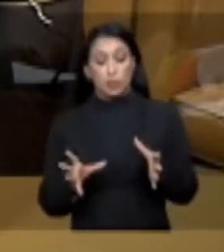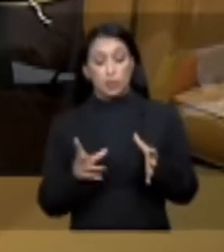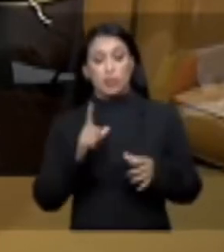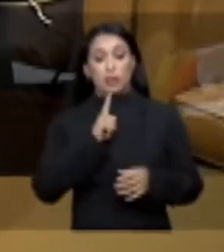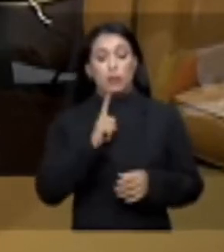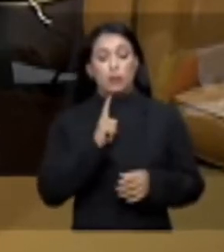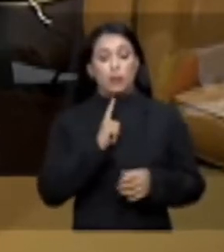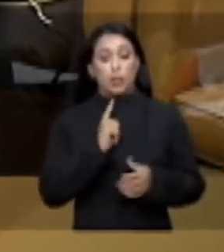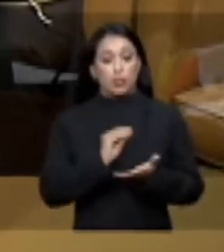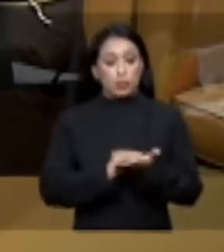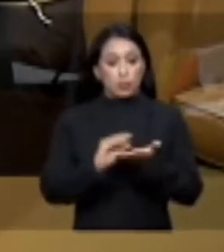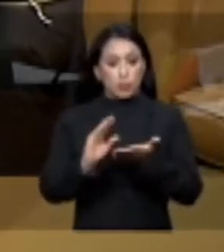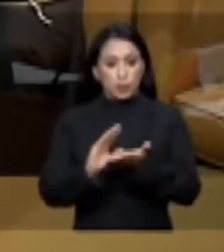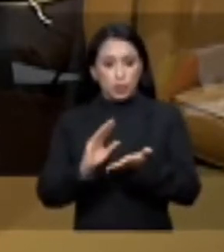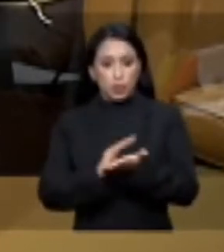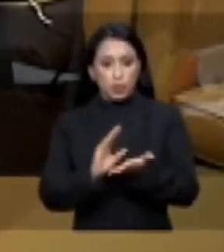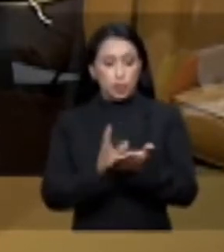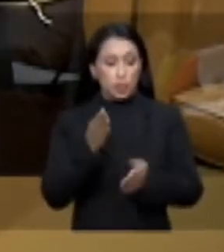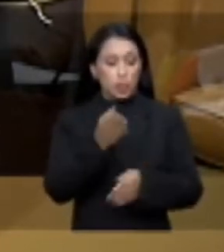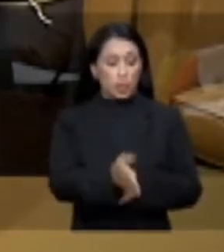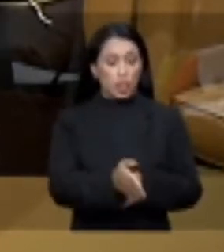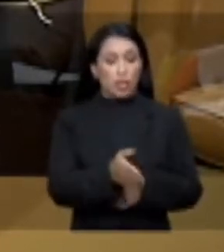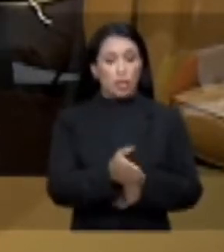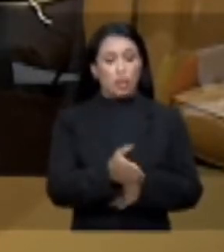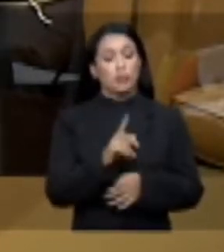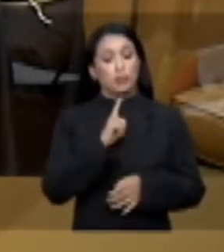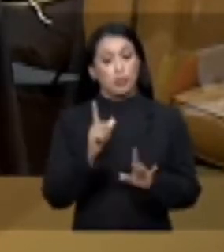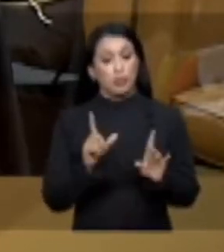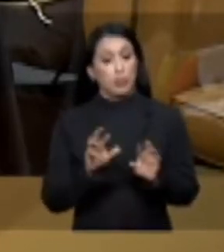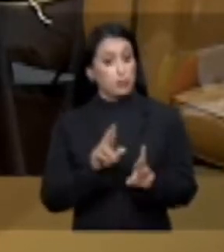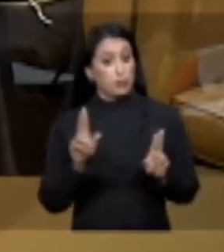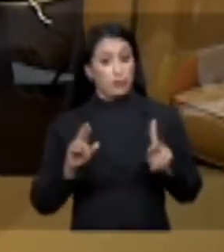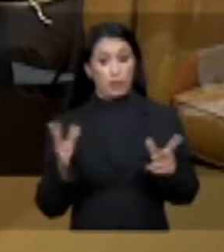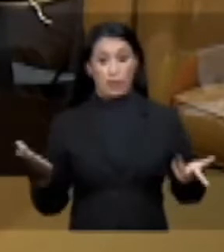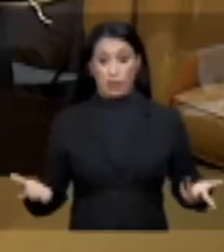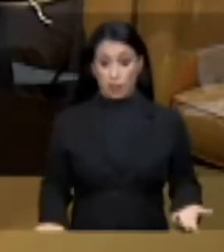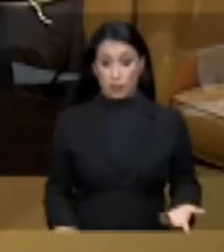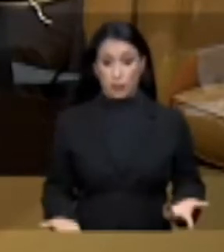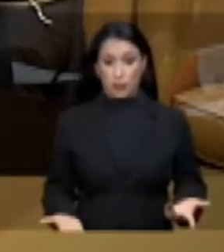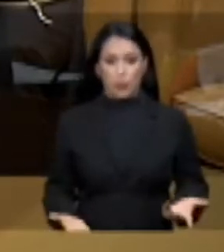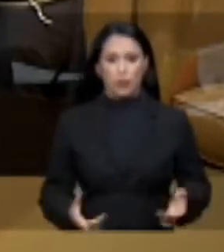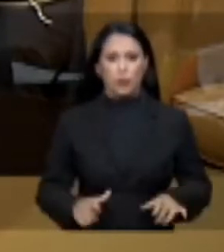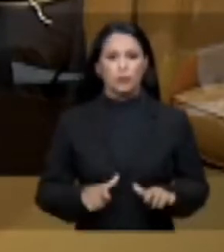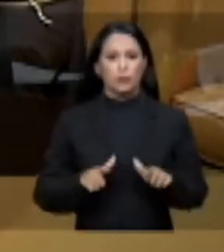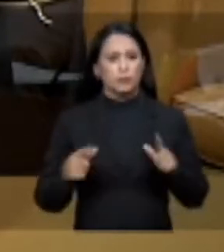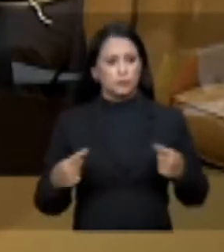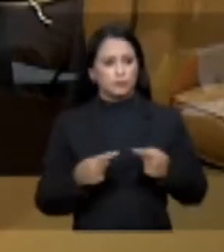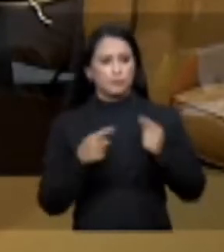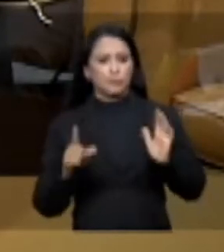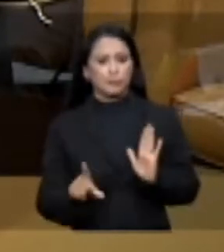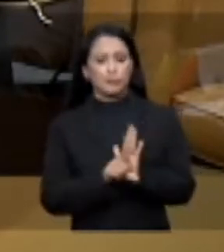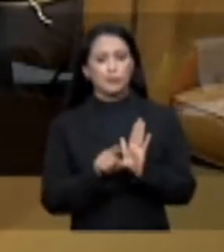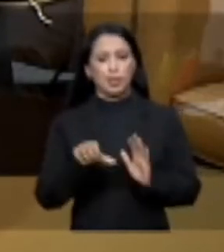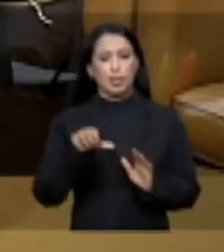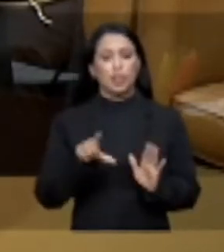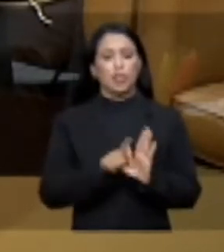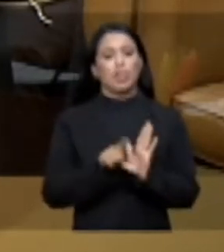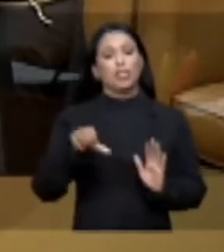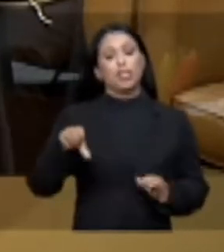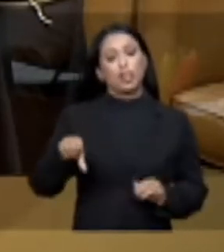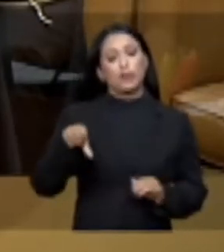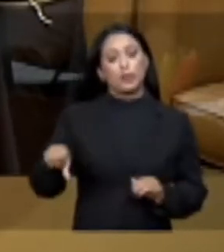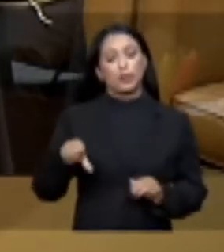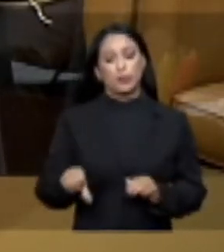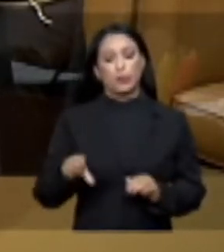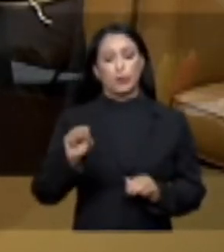diretos e também de subsídios cruzados. Muito ao contrário, com a alteração legislativa, a Lei